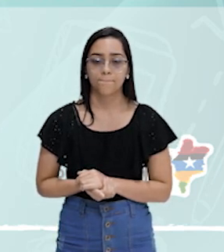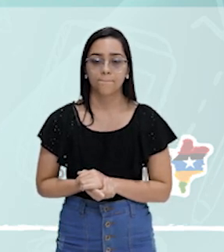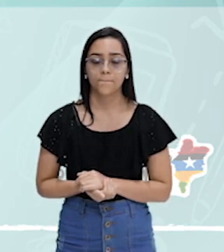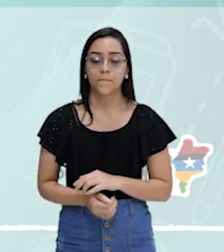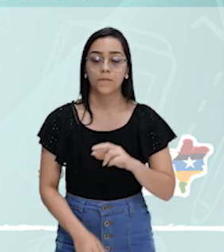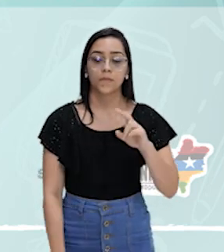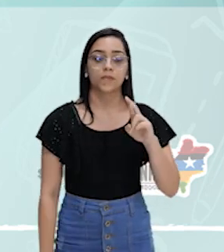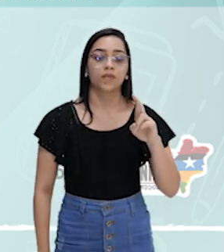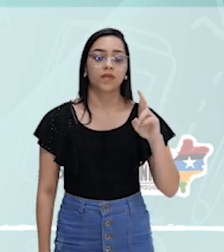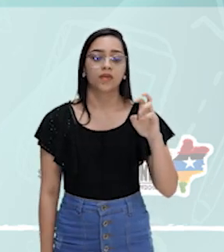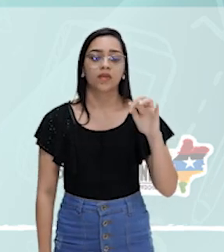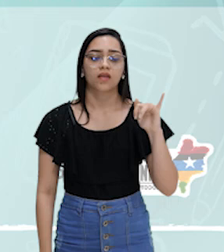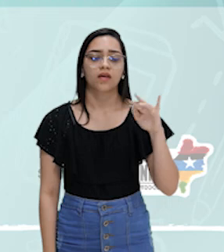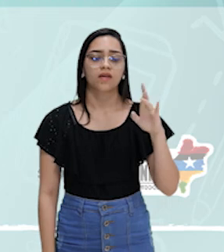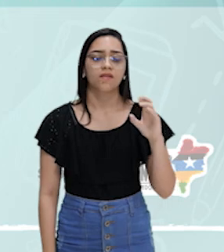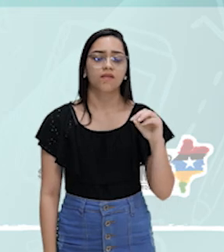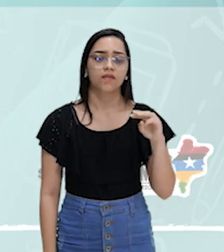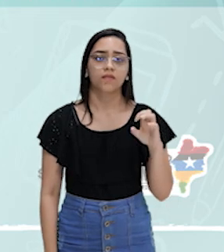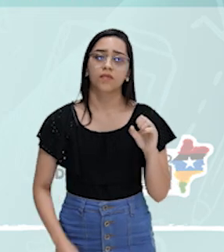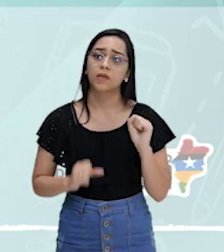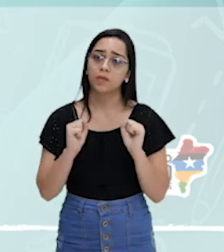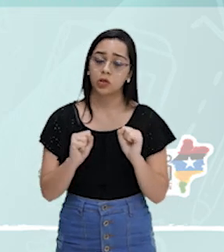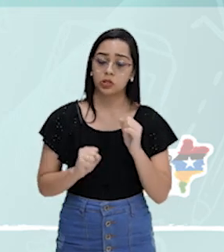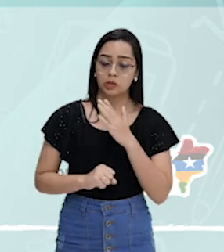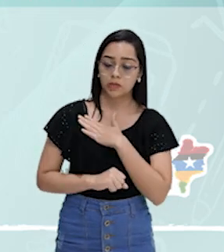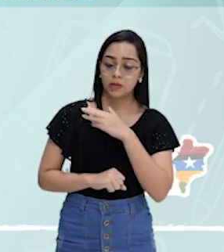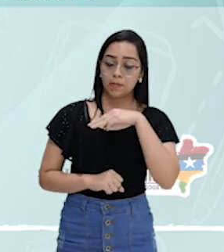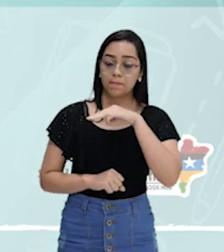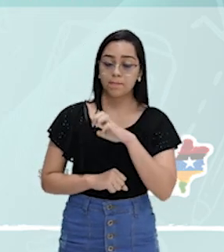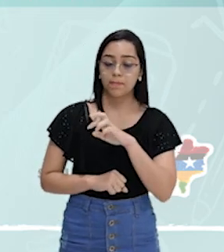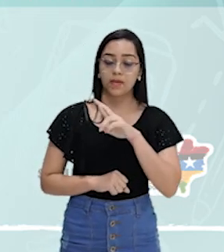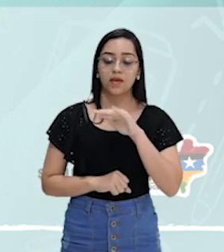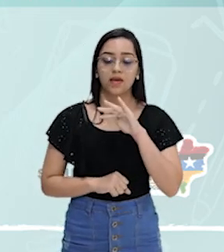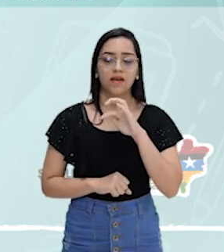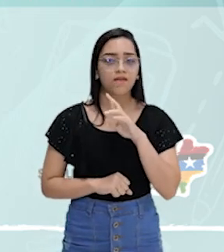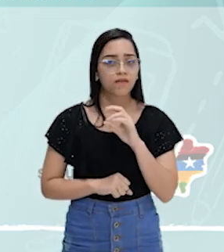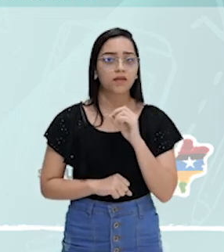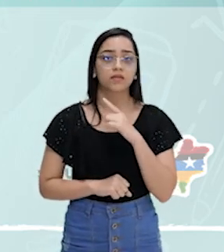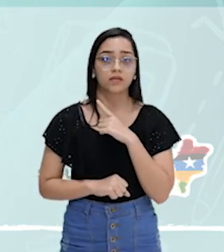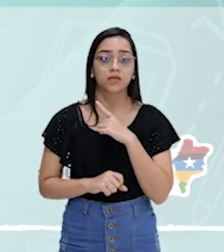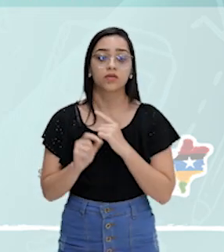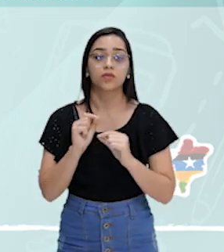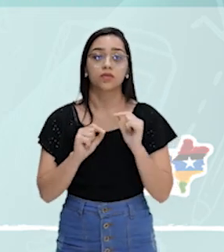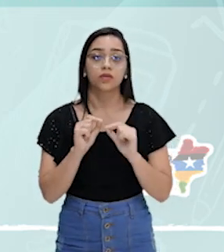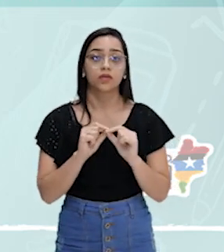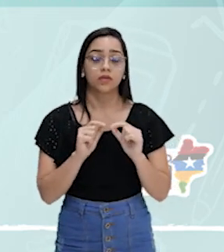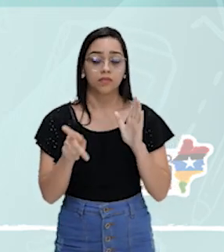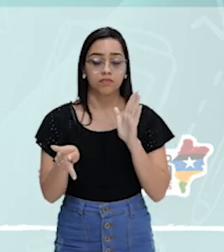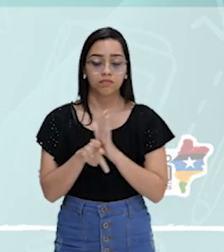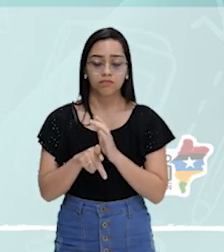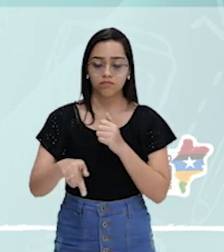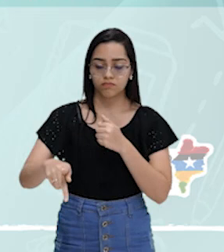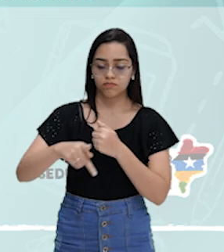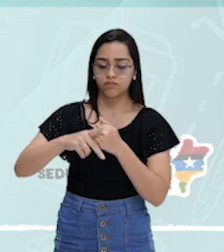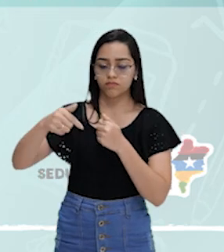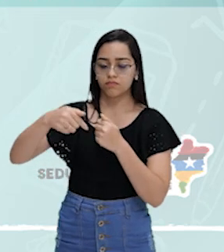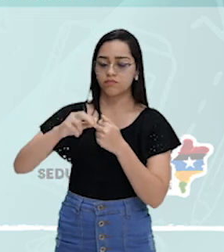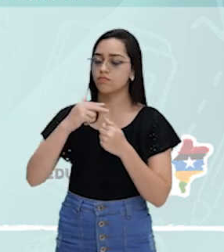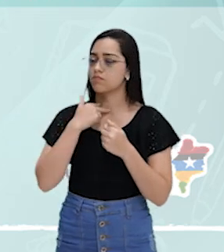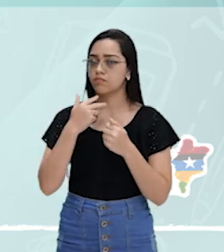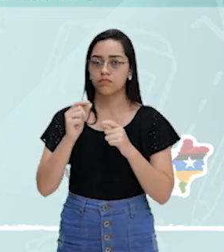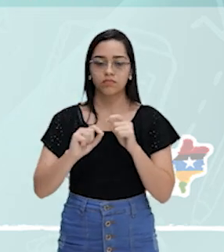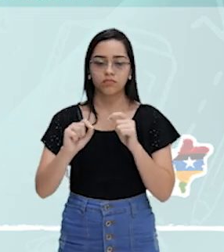diz refiro-me, ele poderia ter escrito me refiro, mas aí aqui é uma questão de colocação pronominal, não